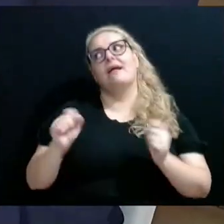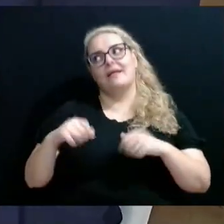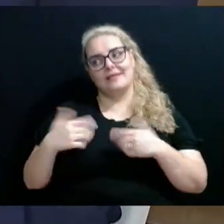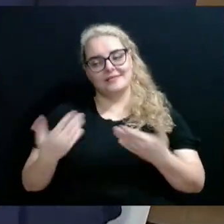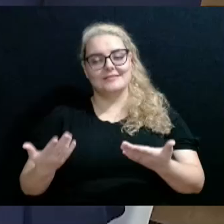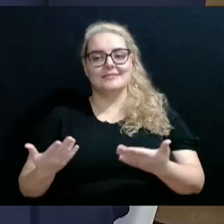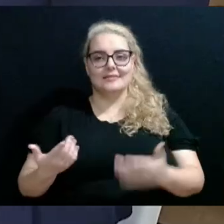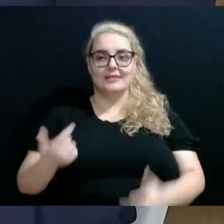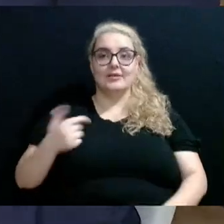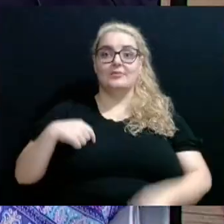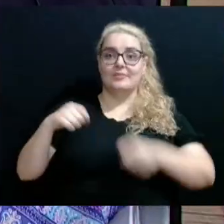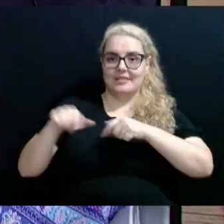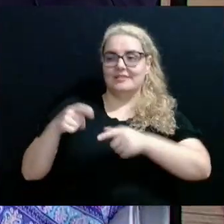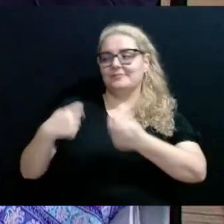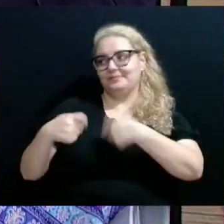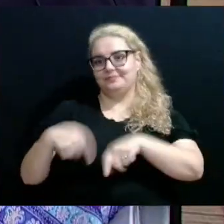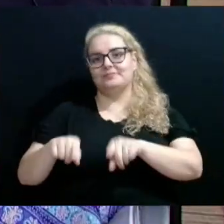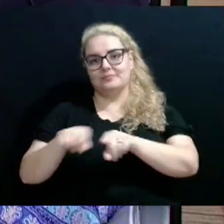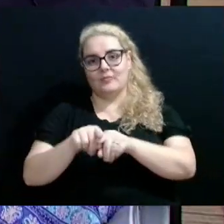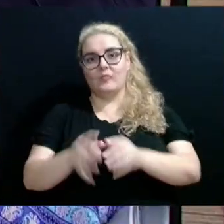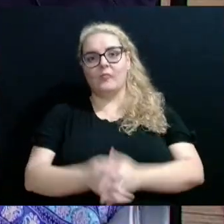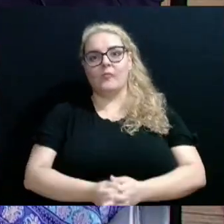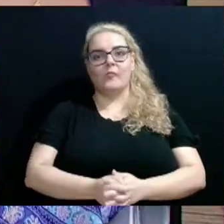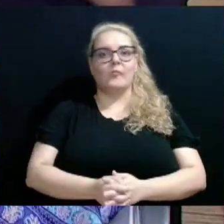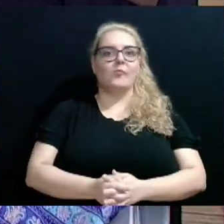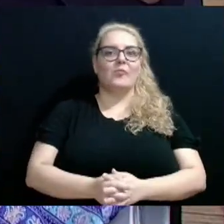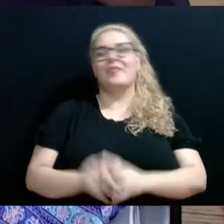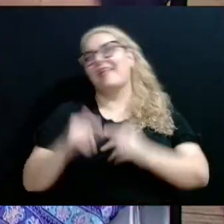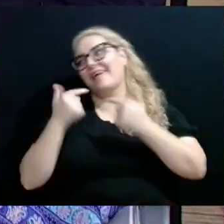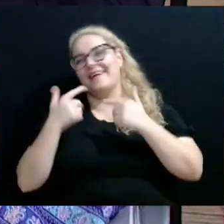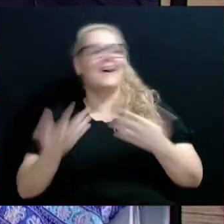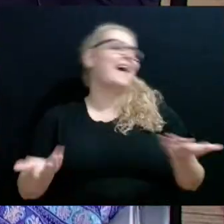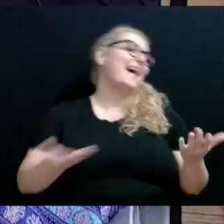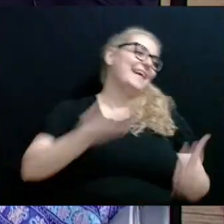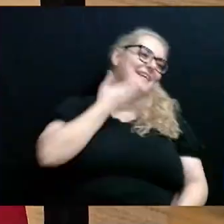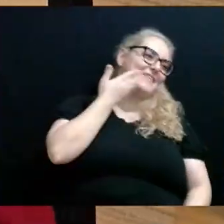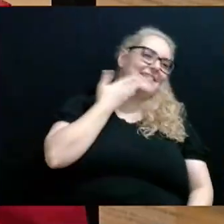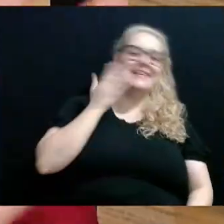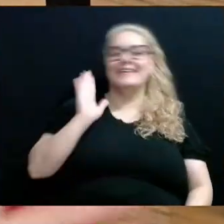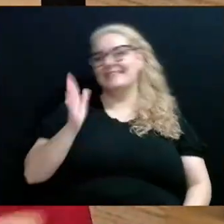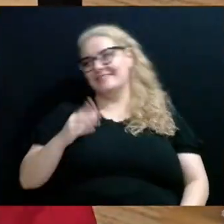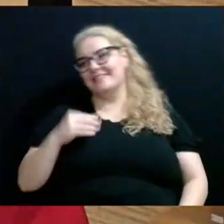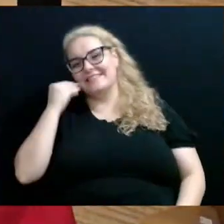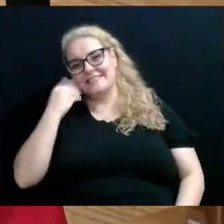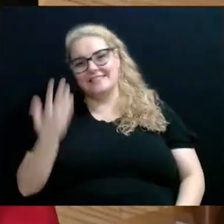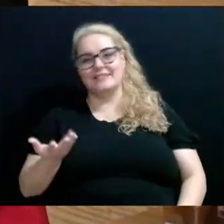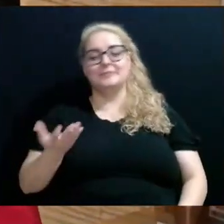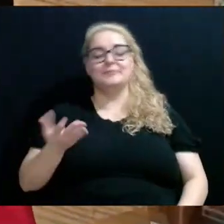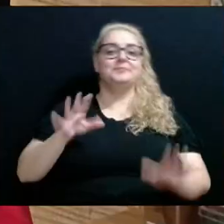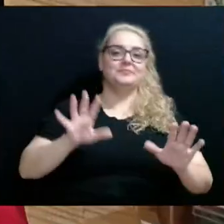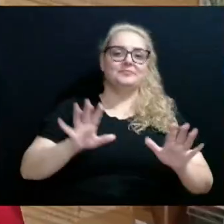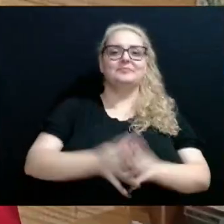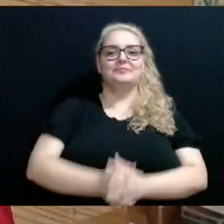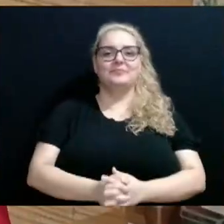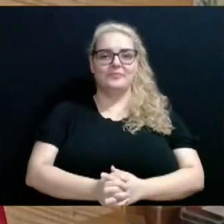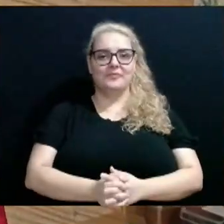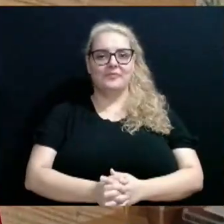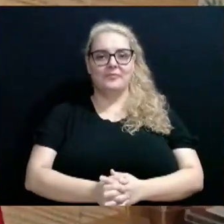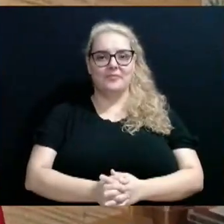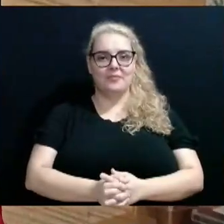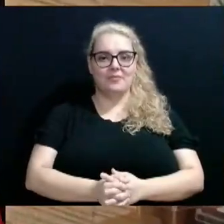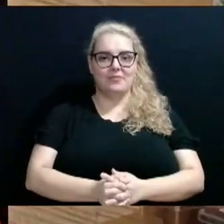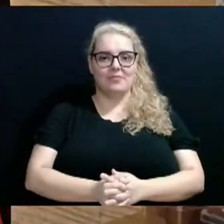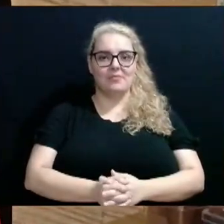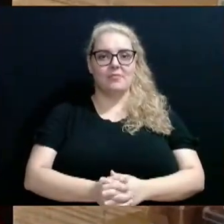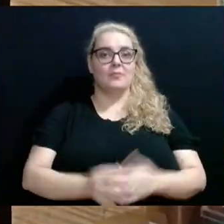sou formada em administração. Então você já tinha. Apesar de ter essa questão da